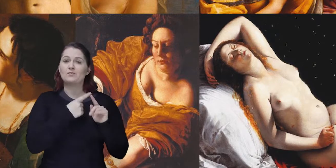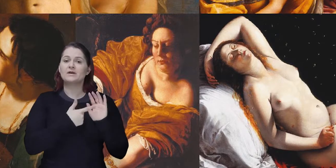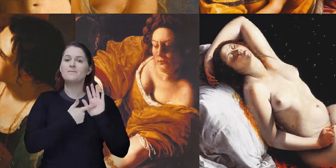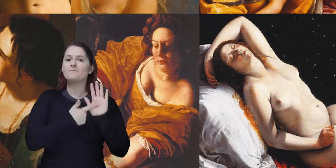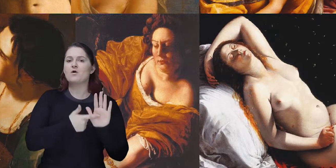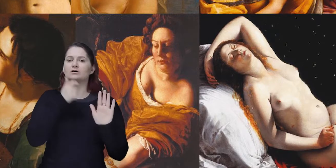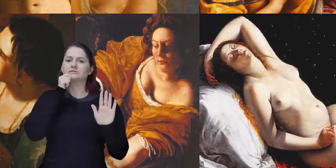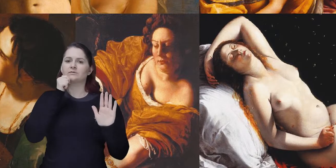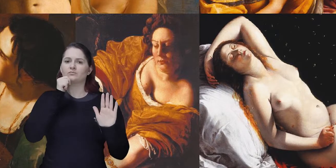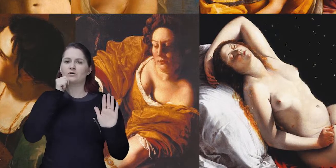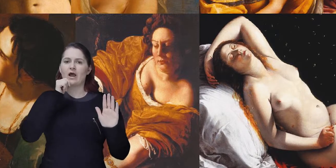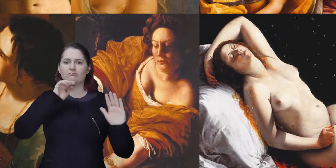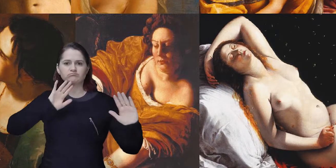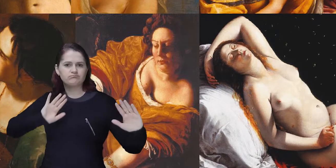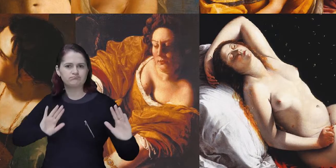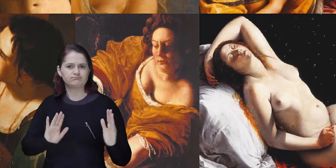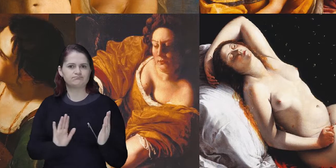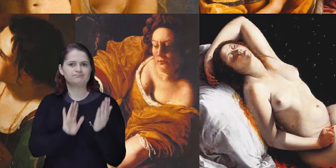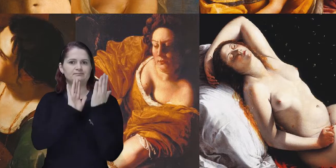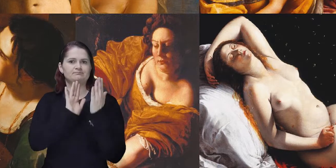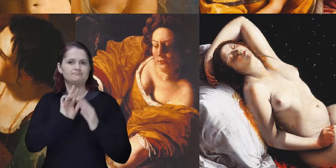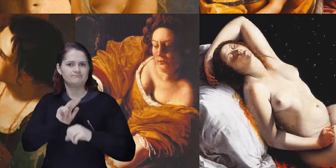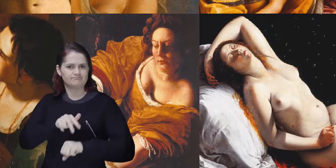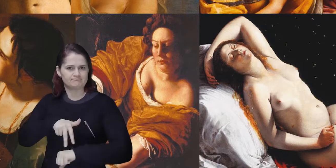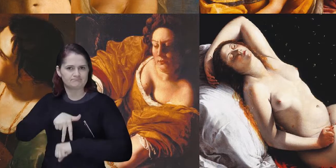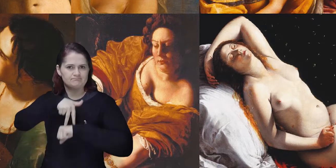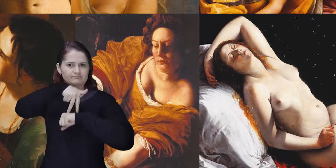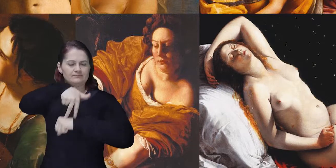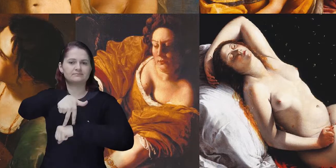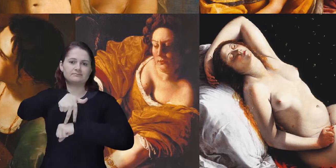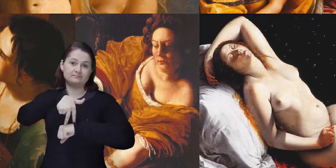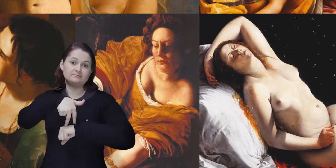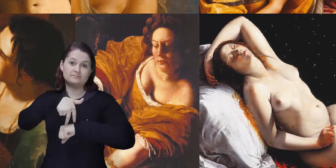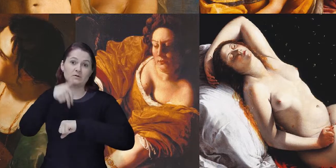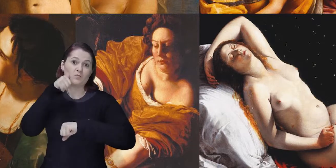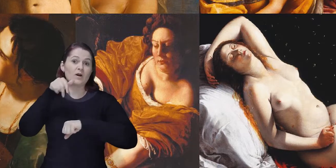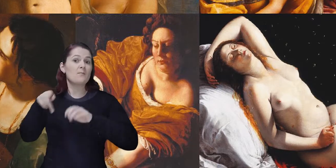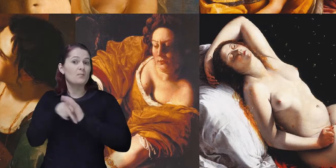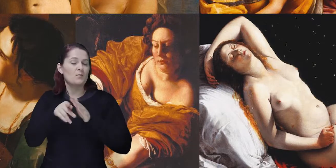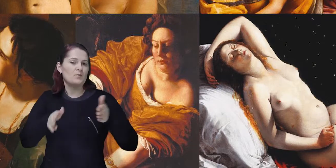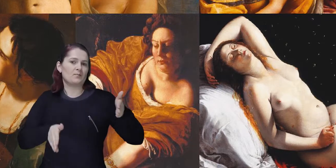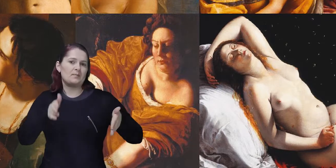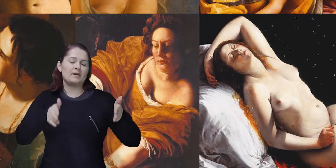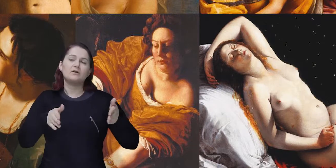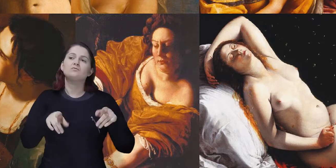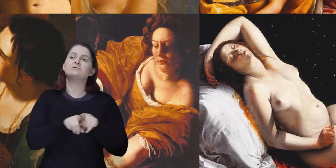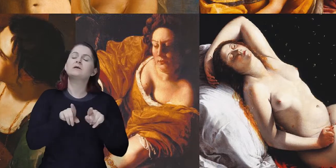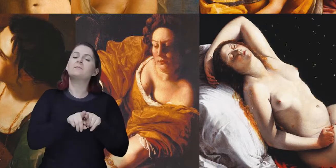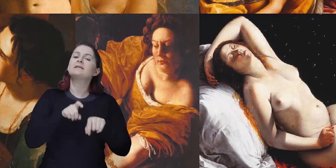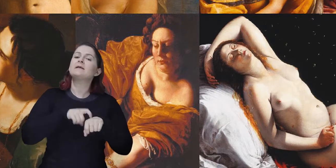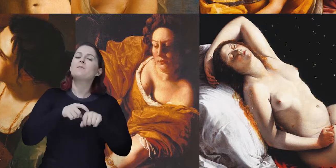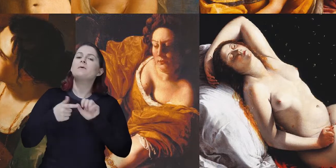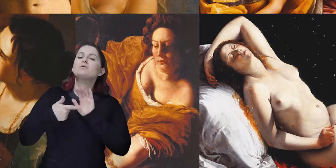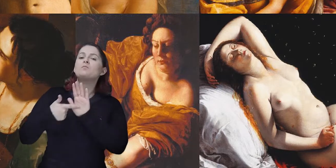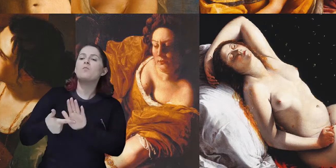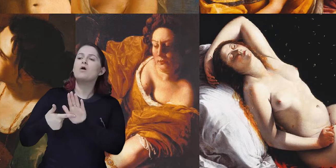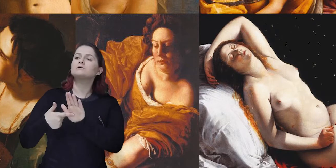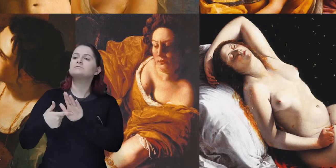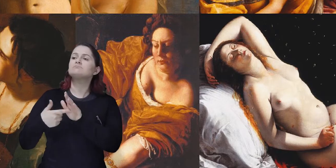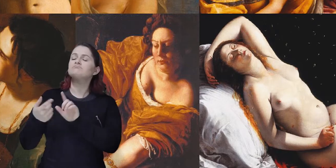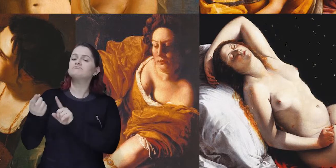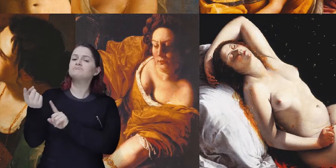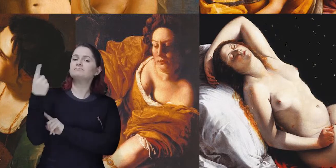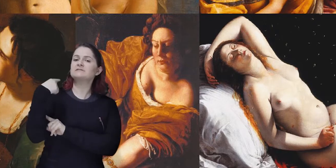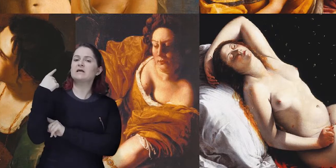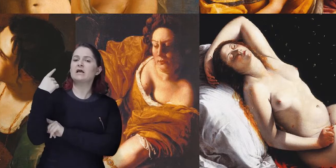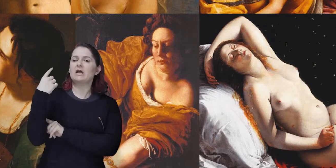de um feminino que confronta aquilo que se esperava para a representação de uma figura feminina na época, ora dialoga com as